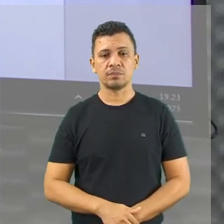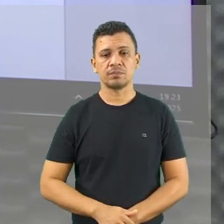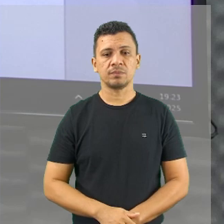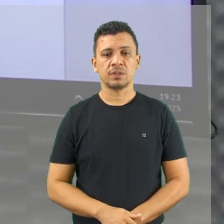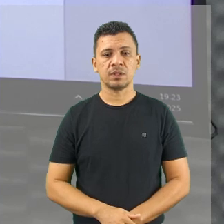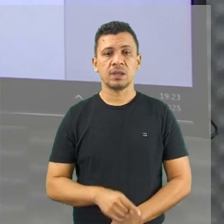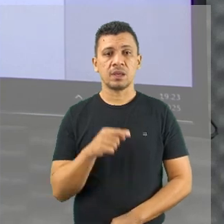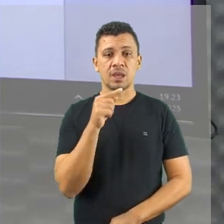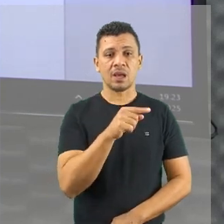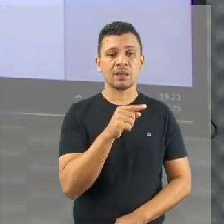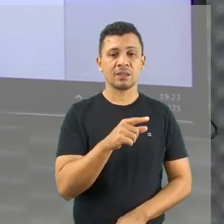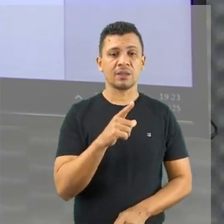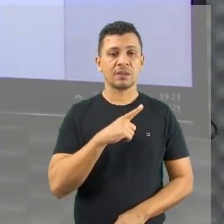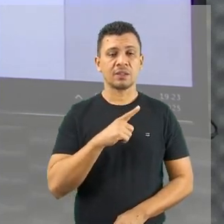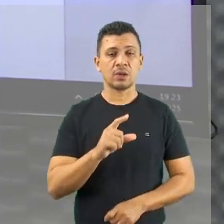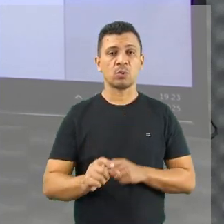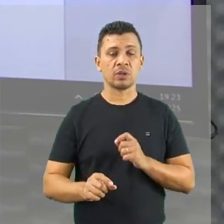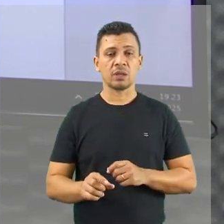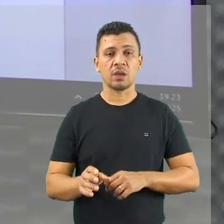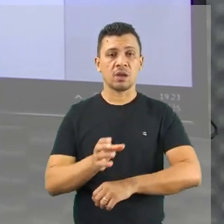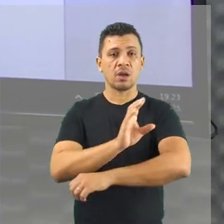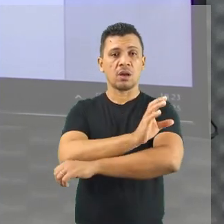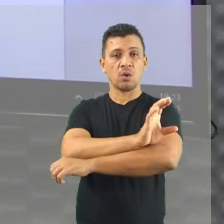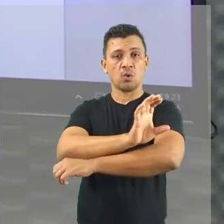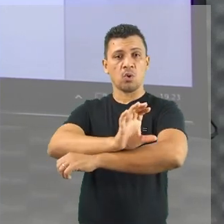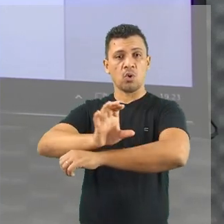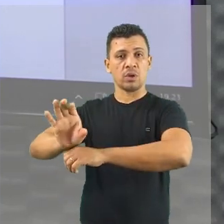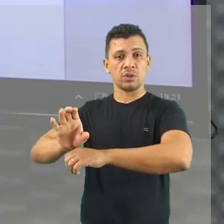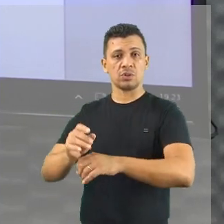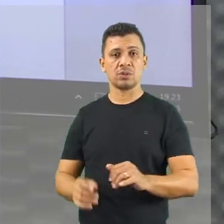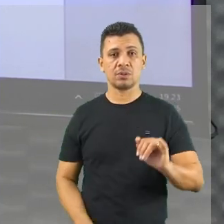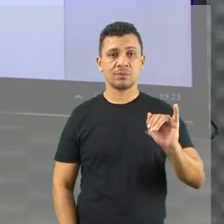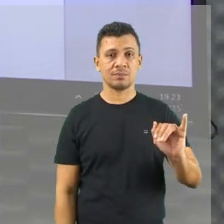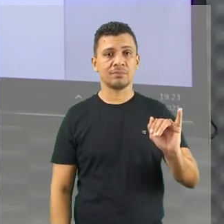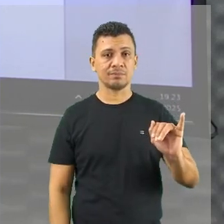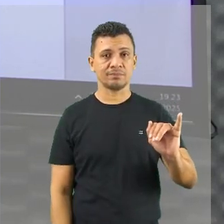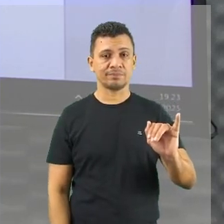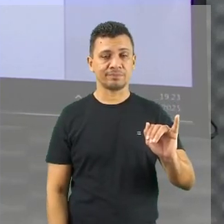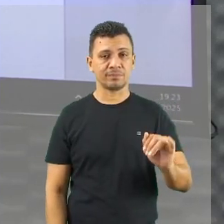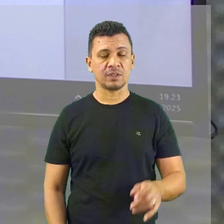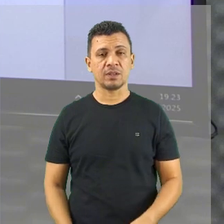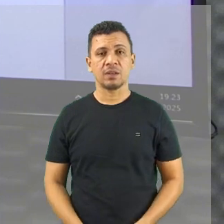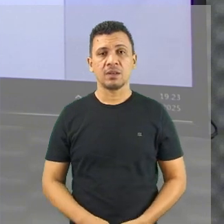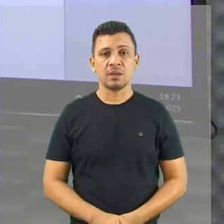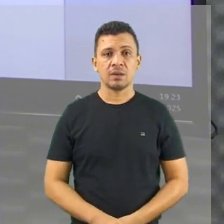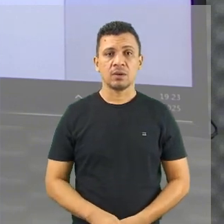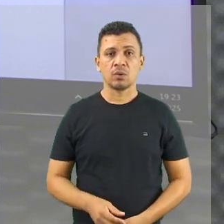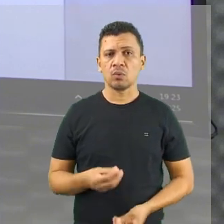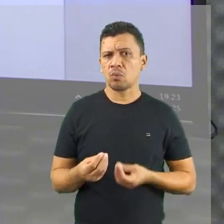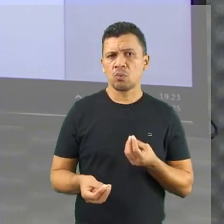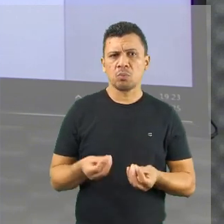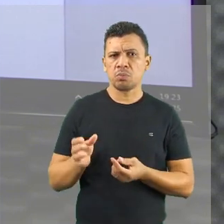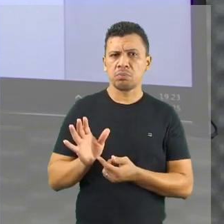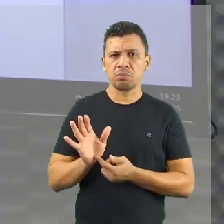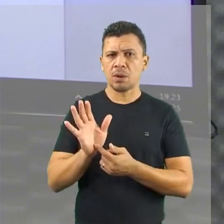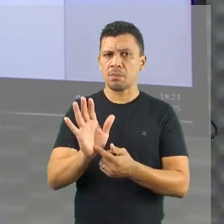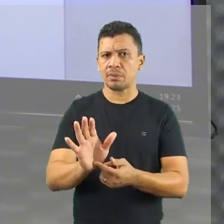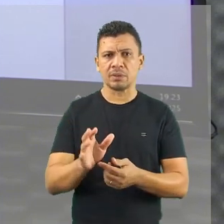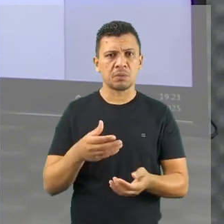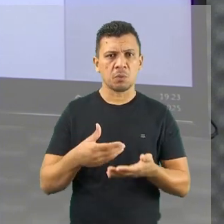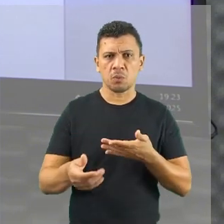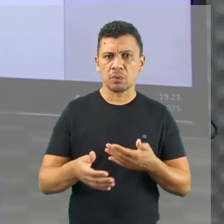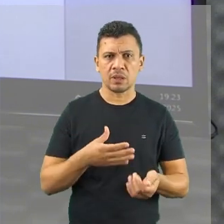da corrente elétrica I. Independentemente da forma que esse resistor apareça, para a gente